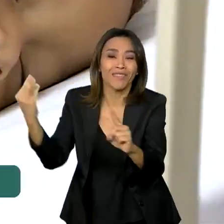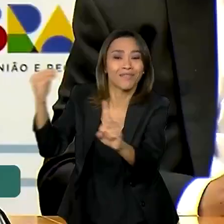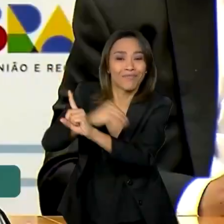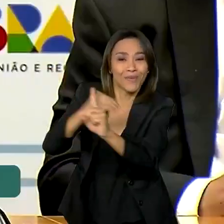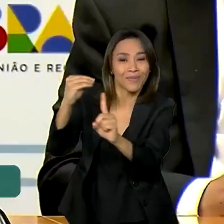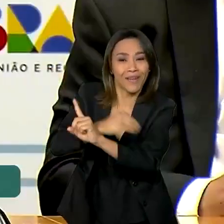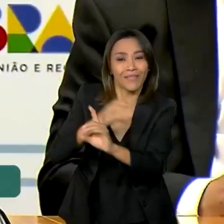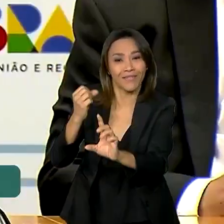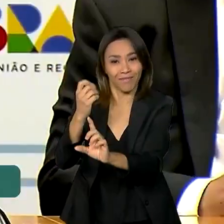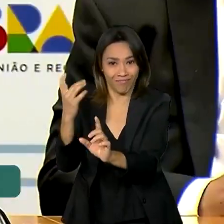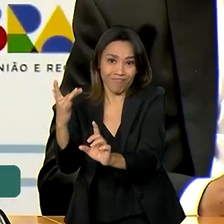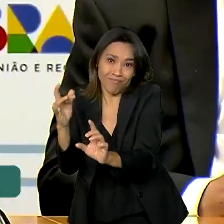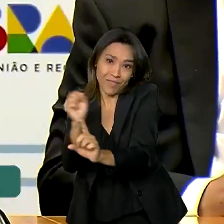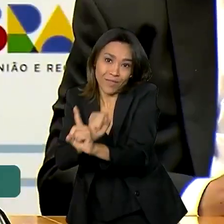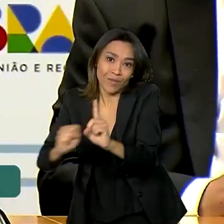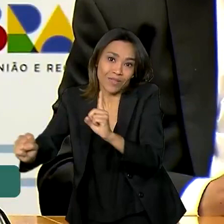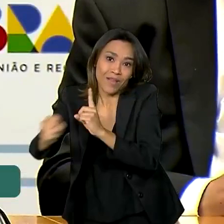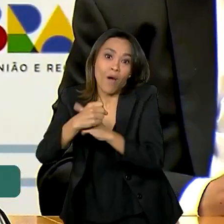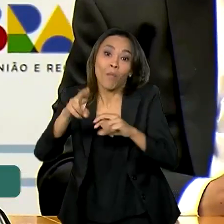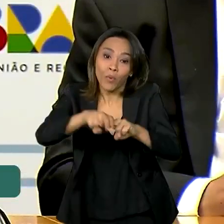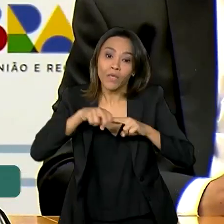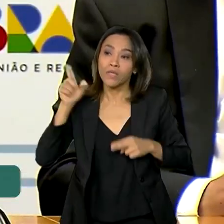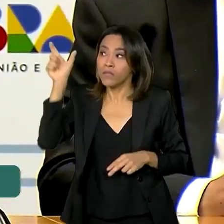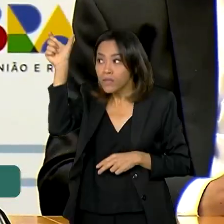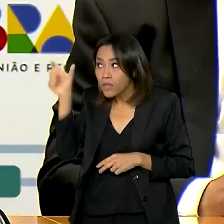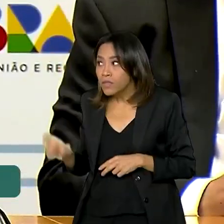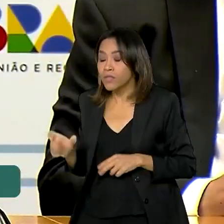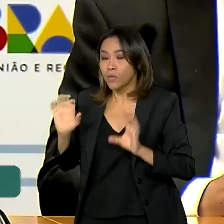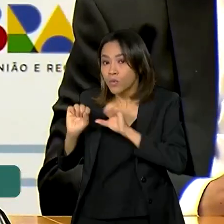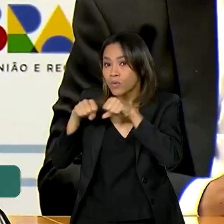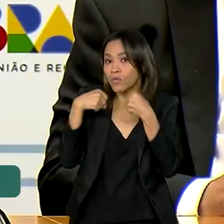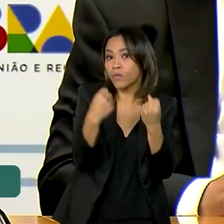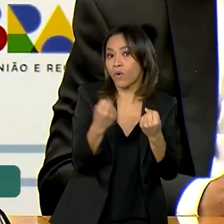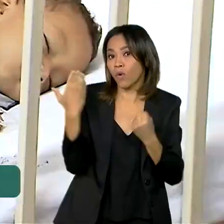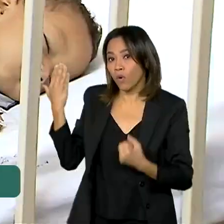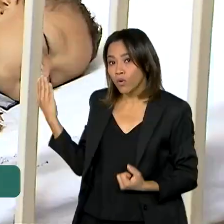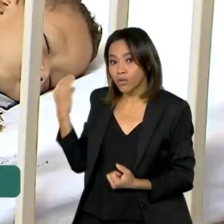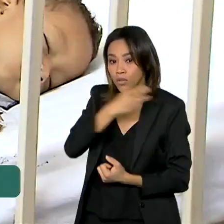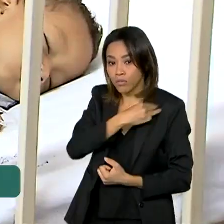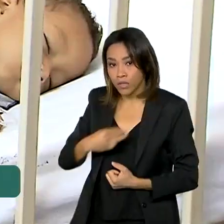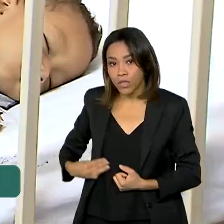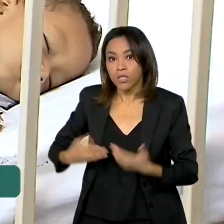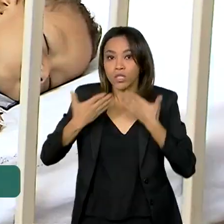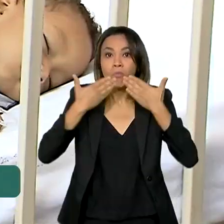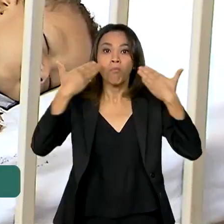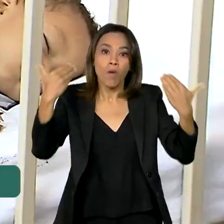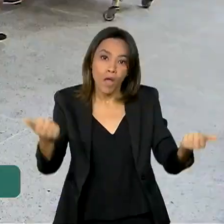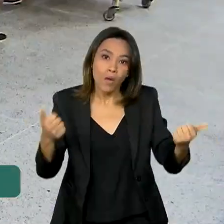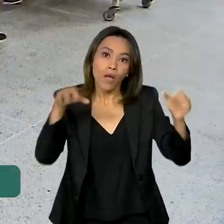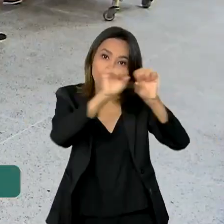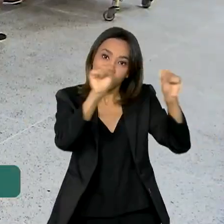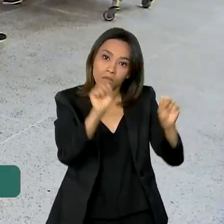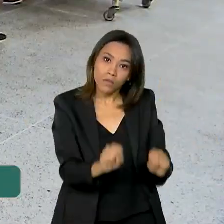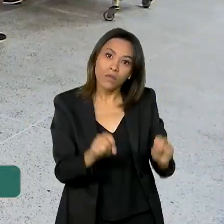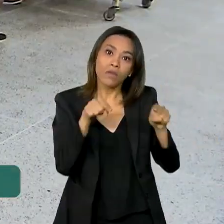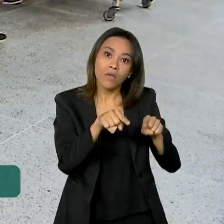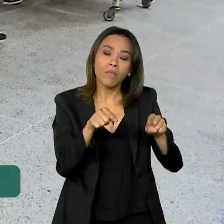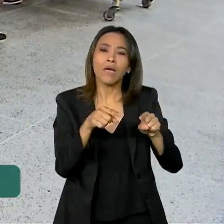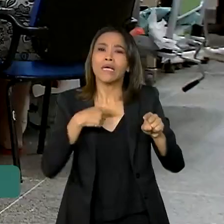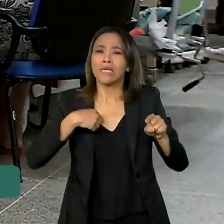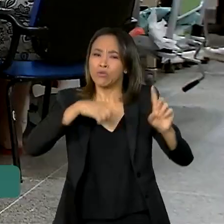social. Daí o empenho da ministra da Saúde em fortalecer o sistema e ultrapassar os inúmeros